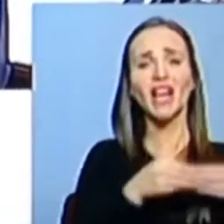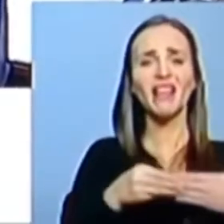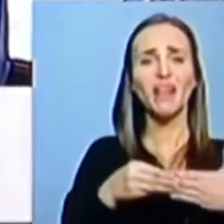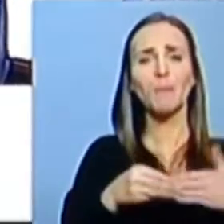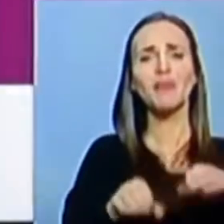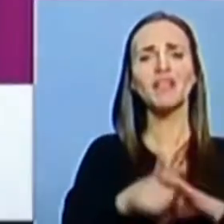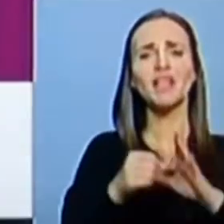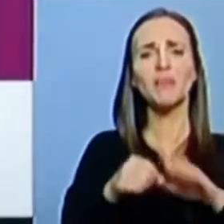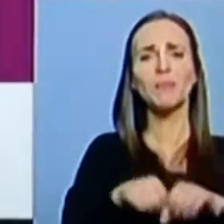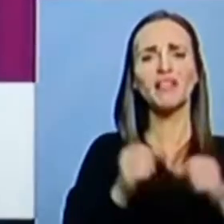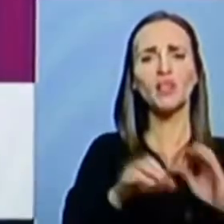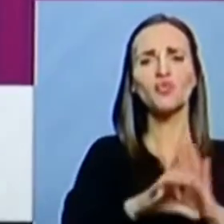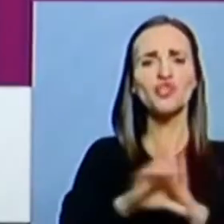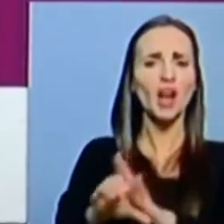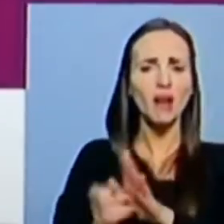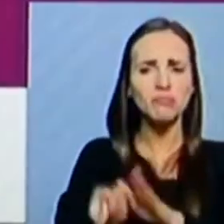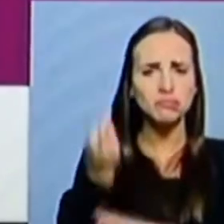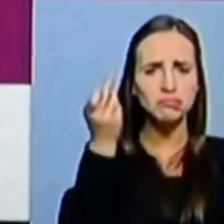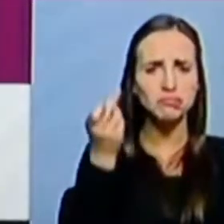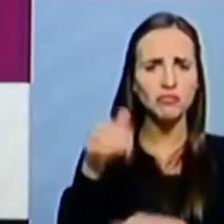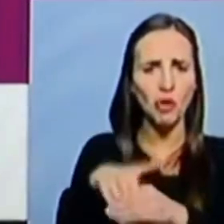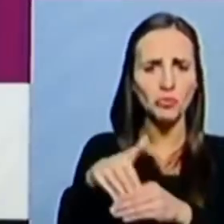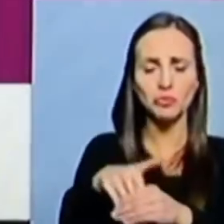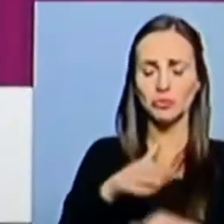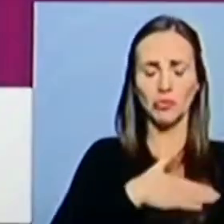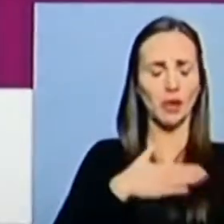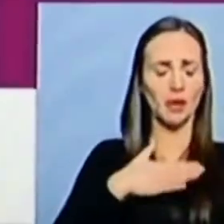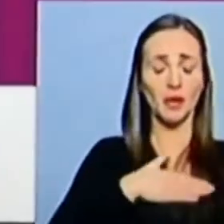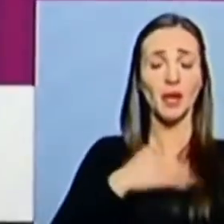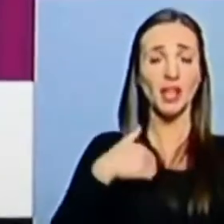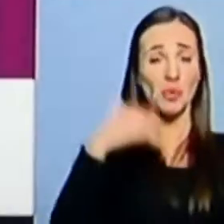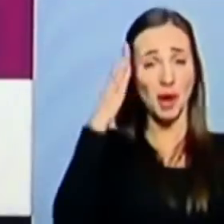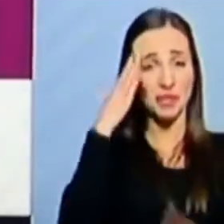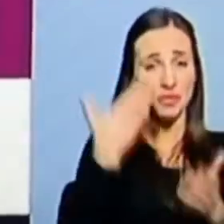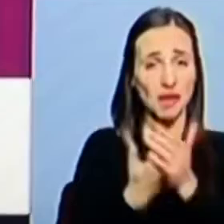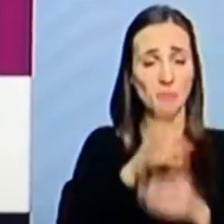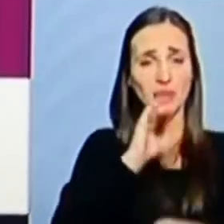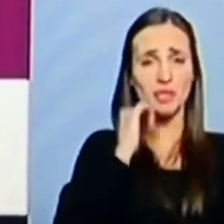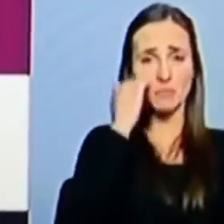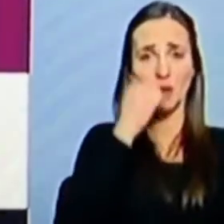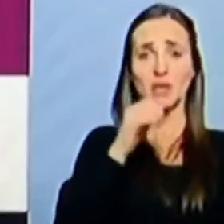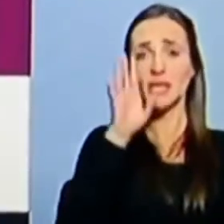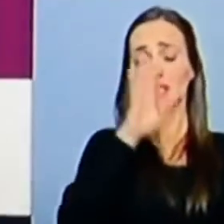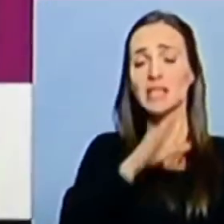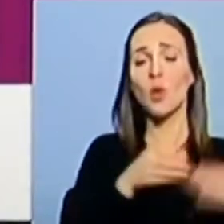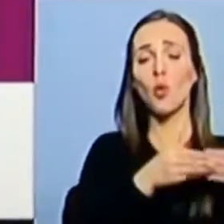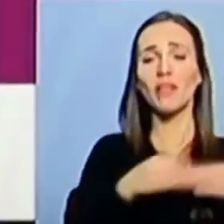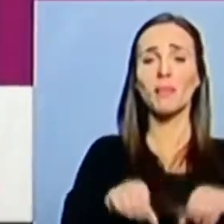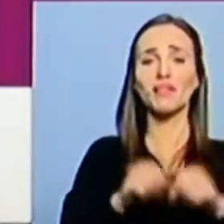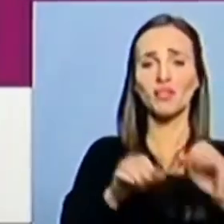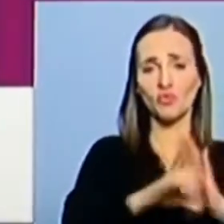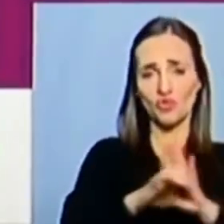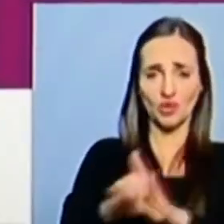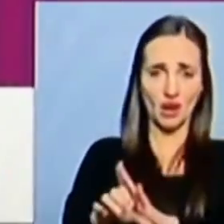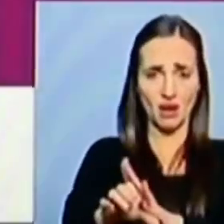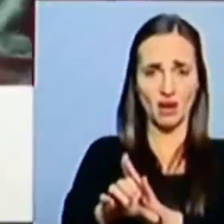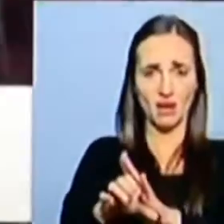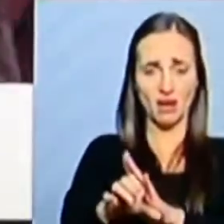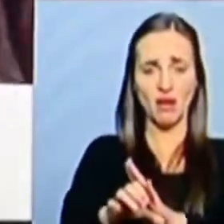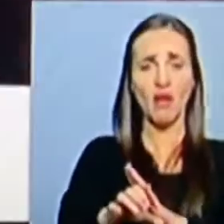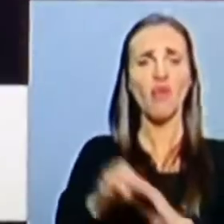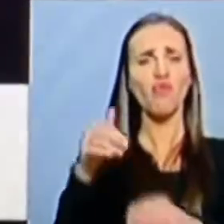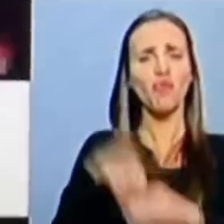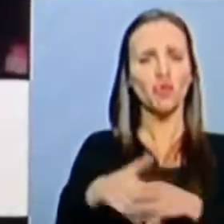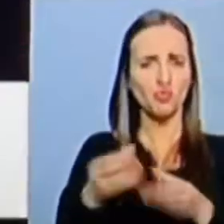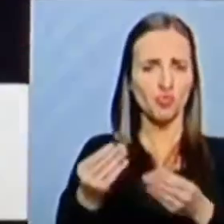subir acho que será mau para o país se negando chego Doutor André Ventura tiver uma votação grande